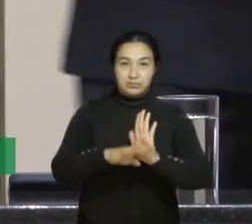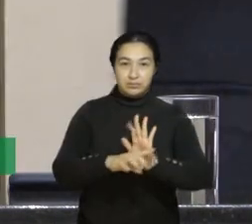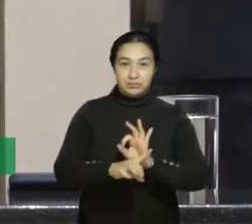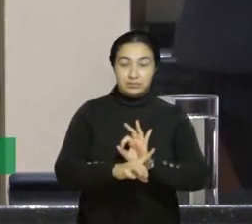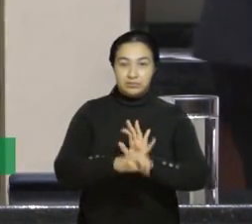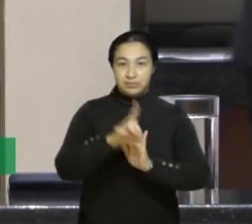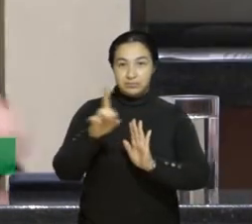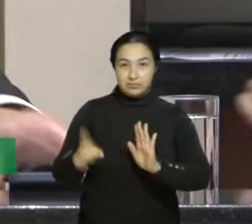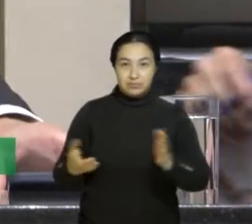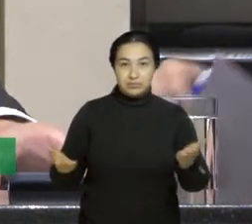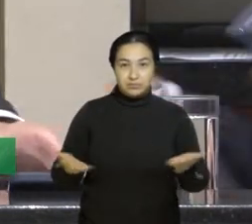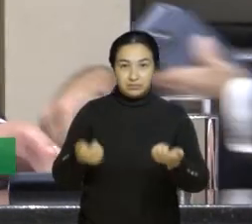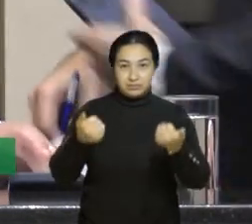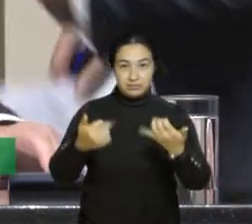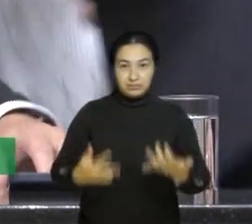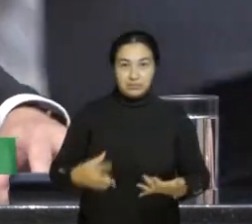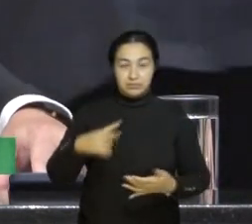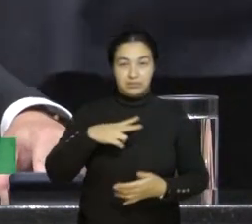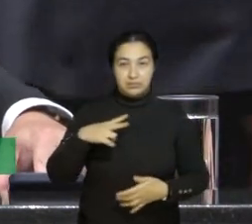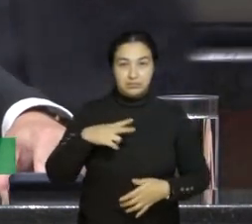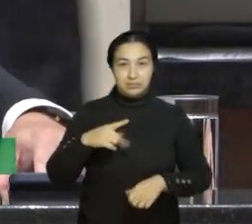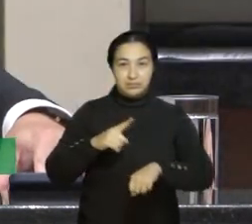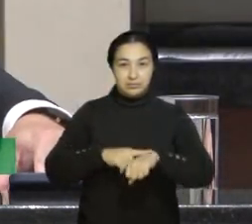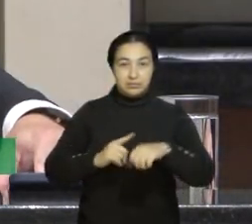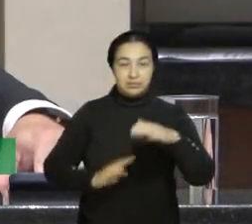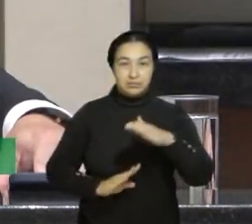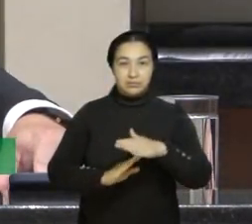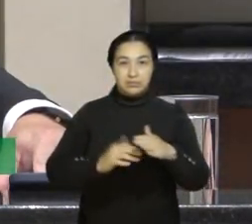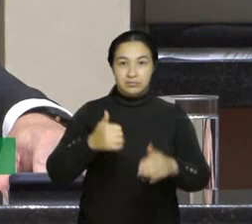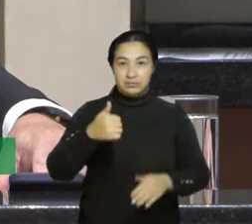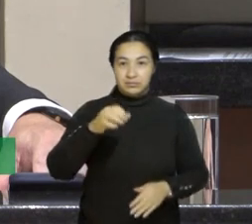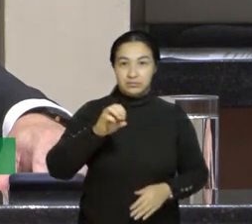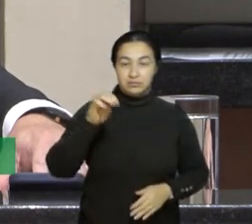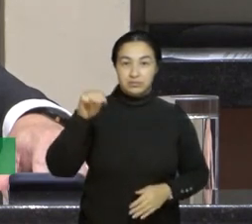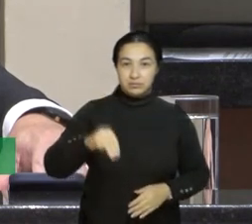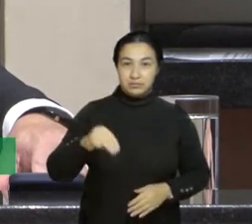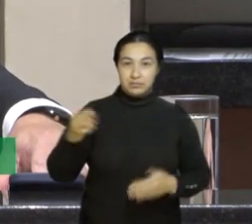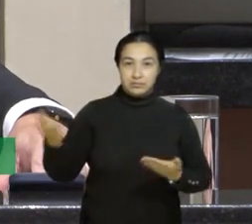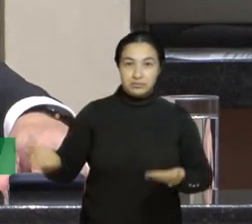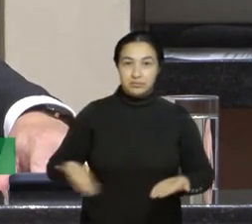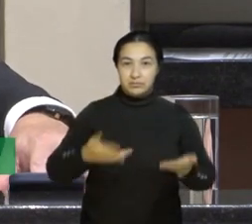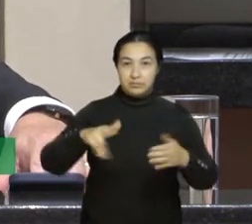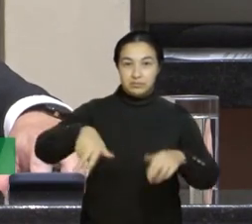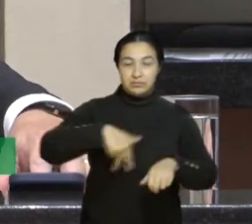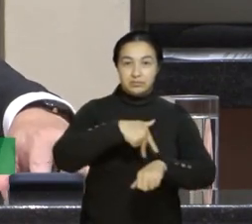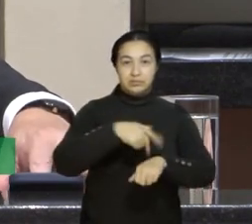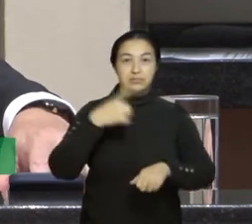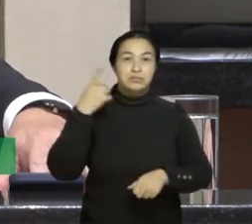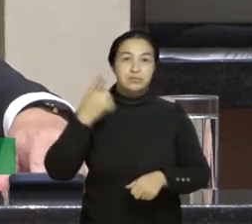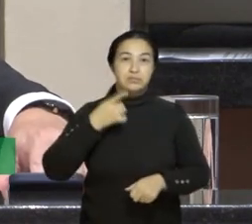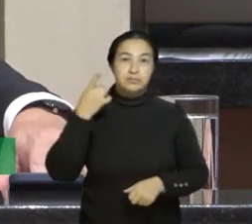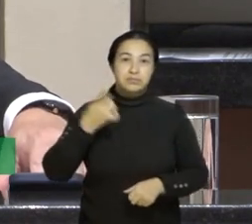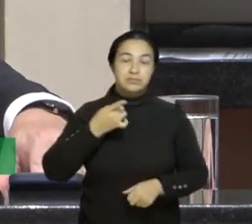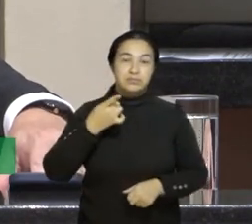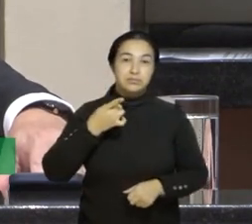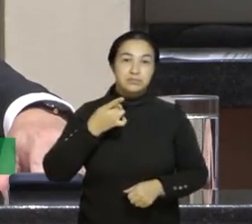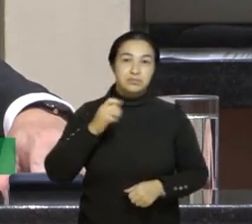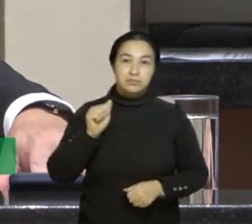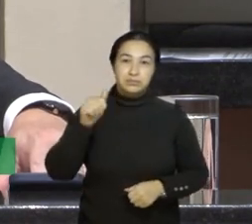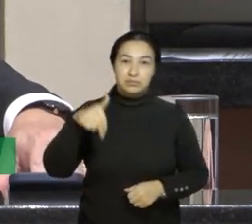às explicações pessoais pelo tempo de até 10 minutos. Fará uso da palavra o deputado André.